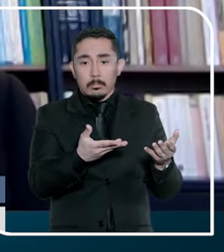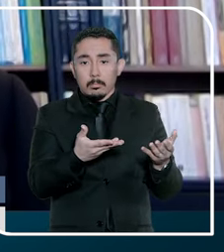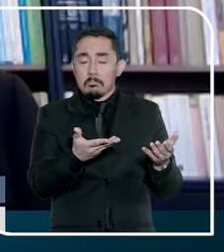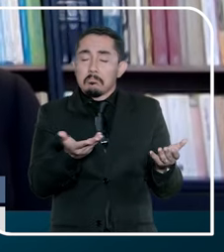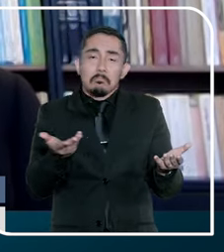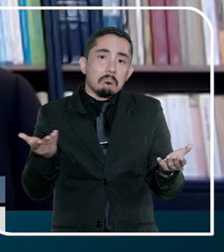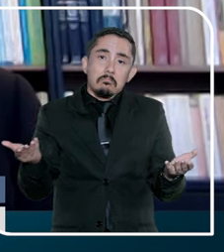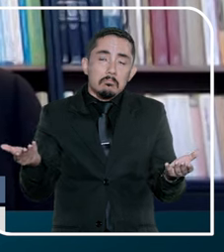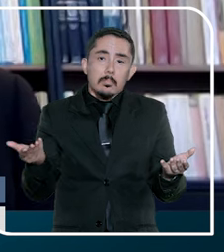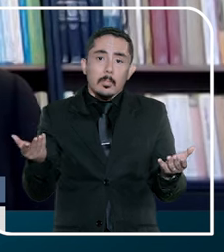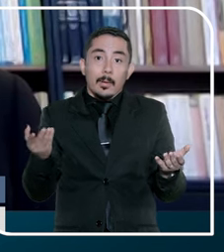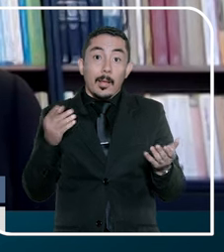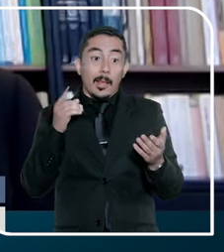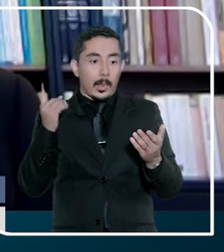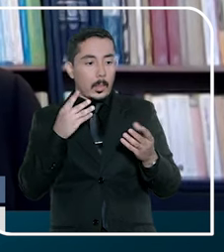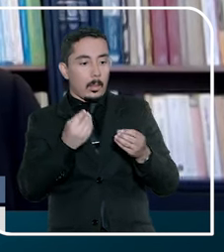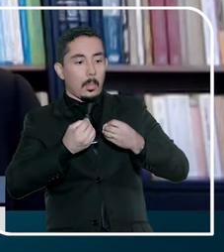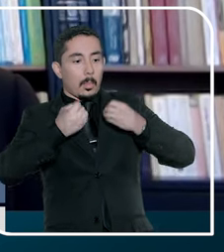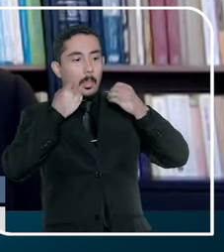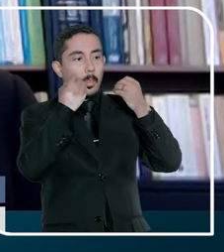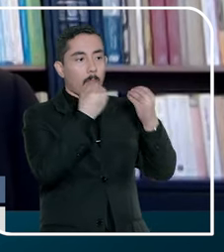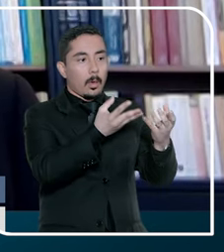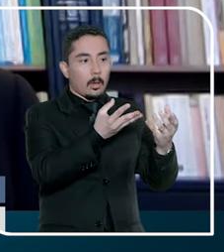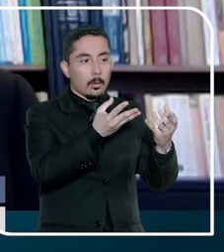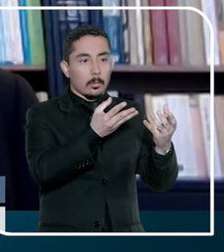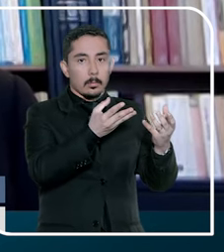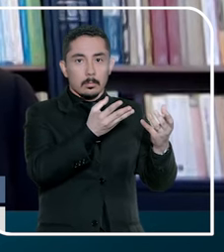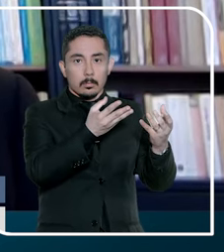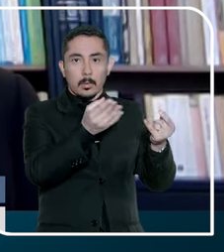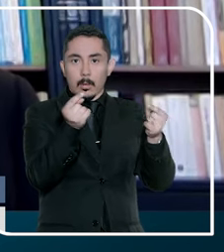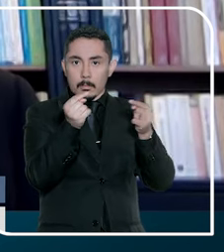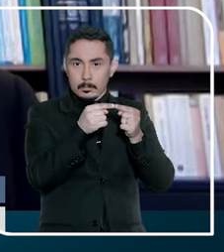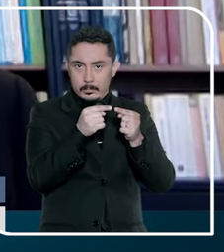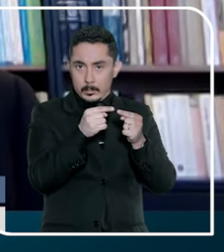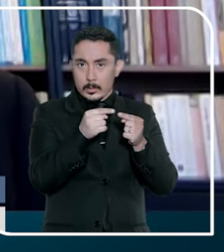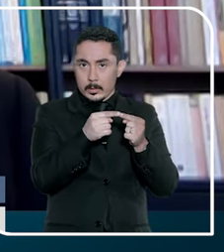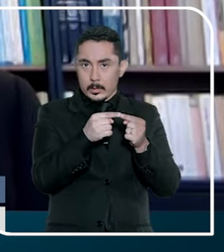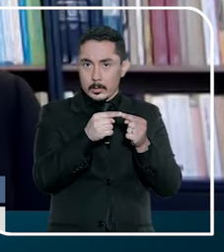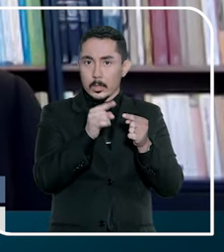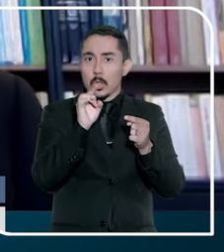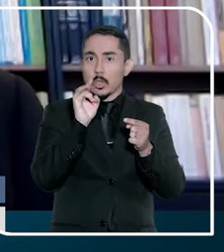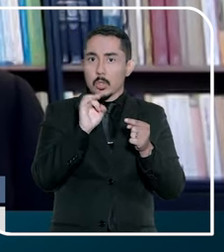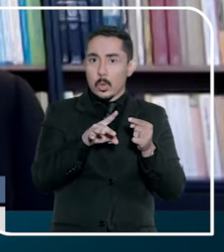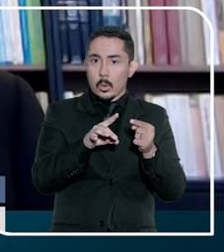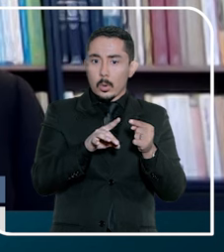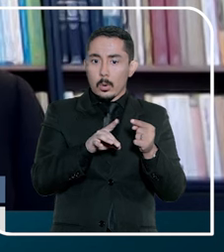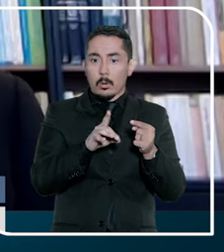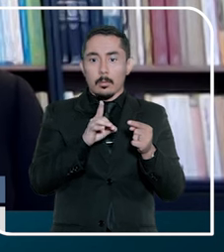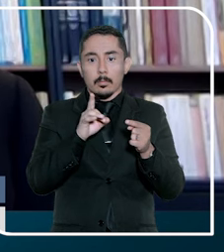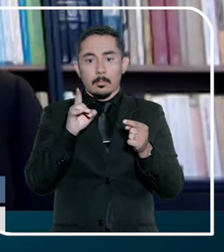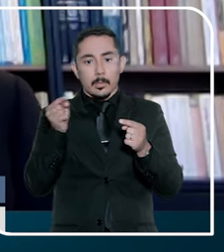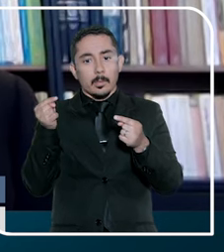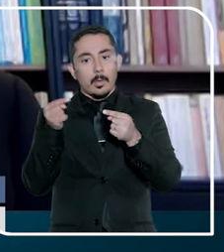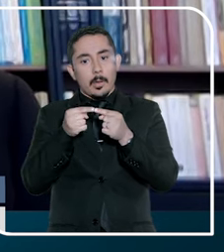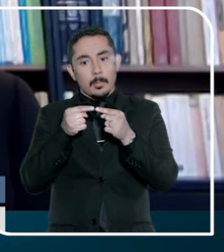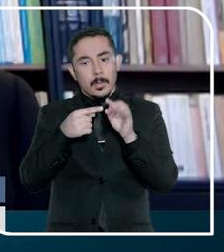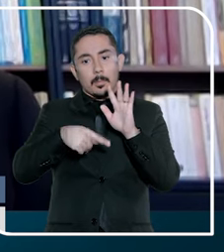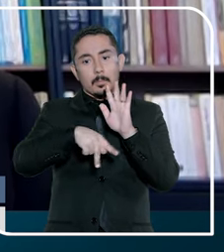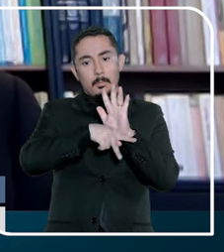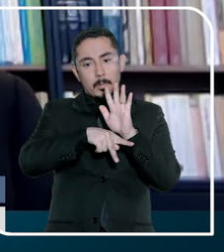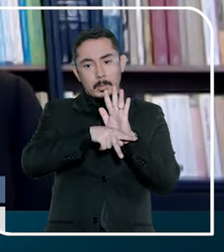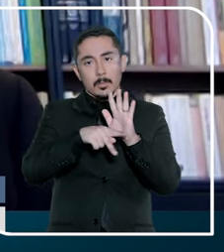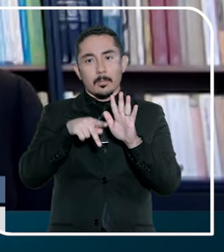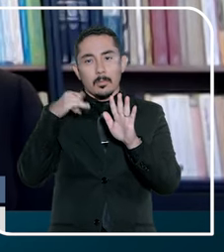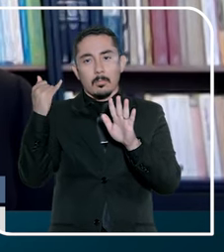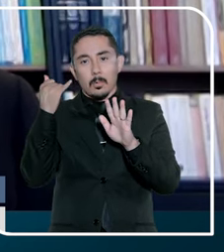devolver não é por si só suficiente para caracterizar a irrelevância penal daquela